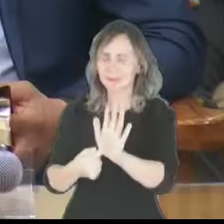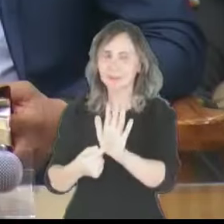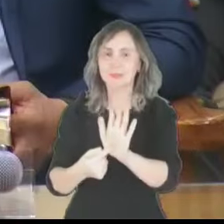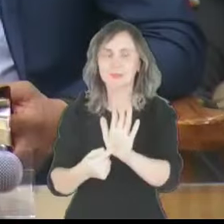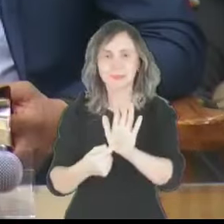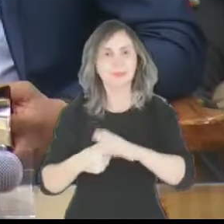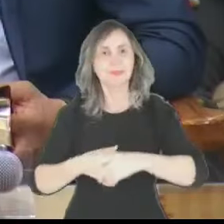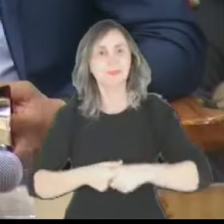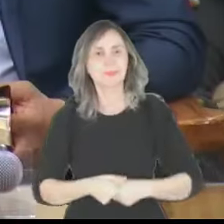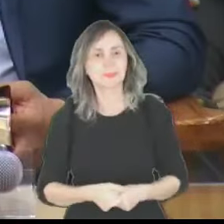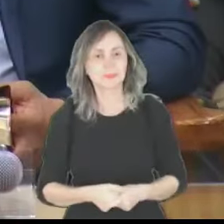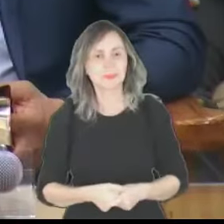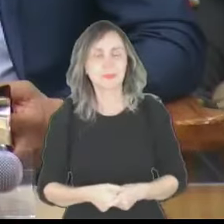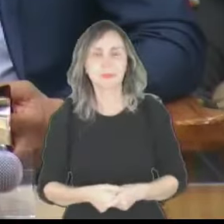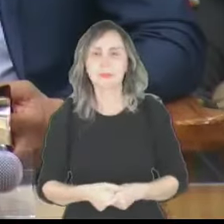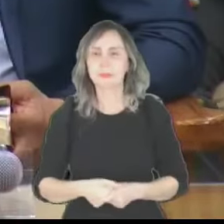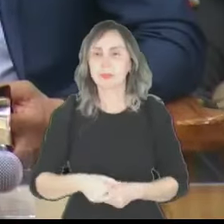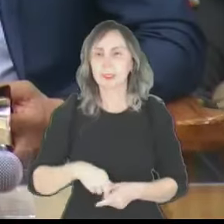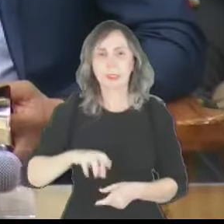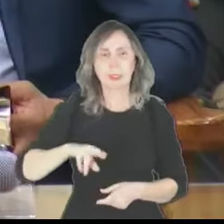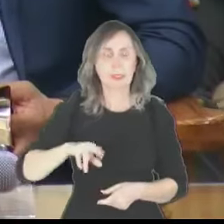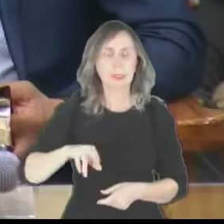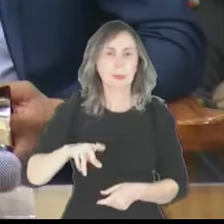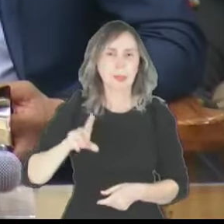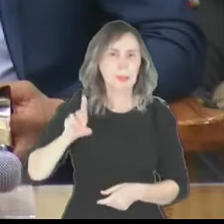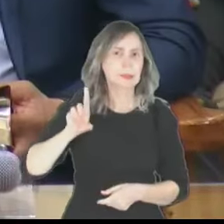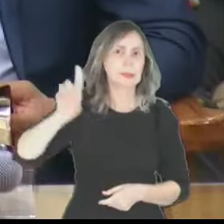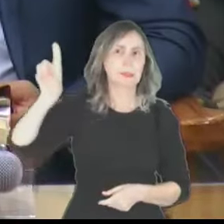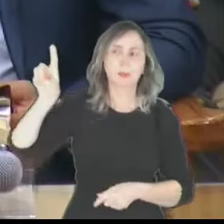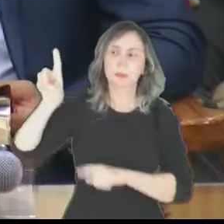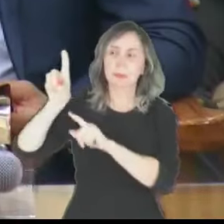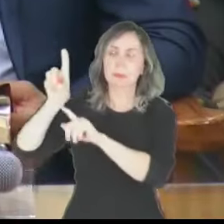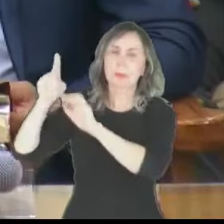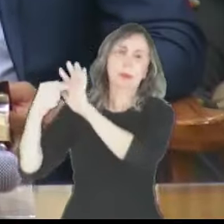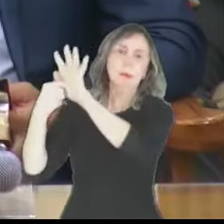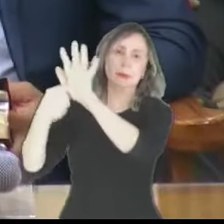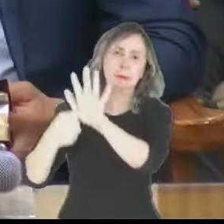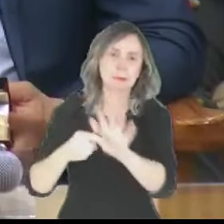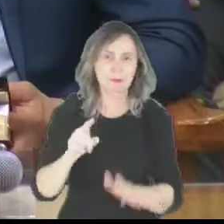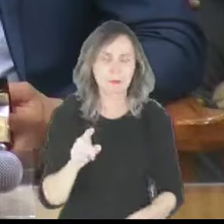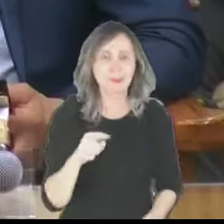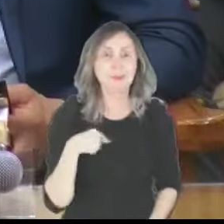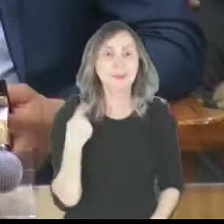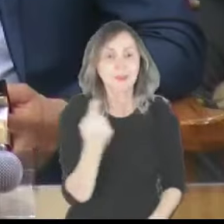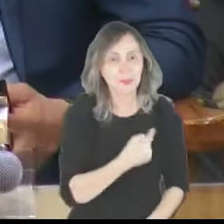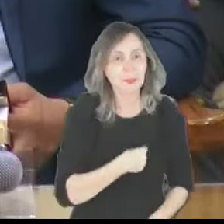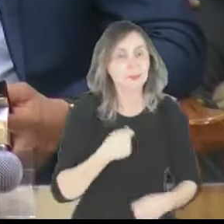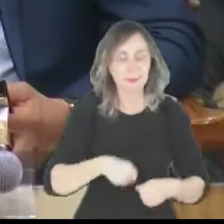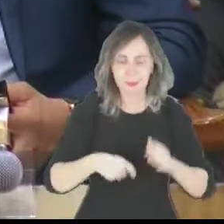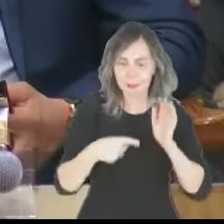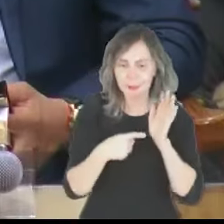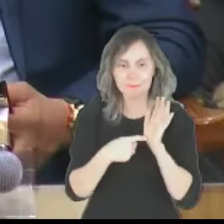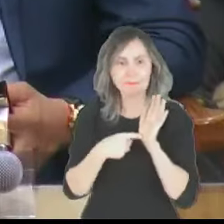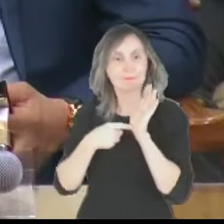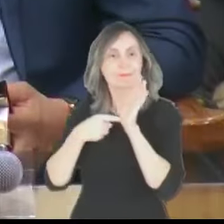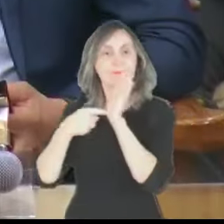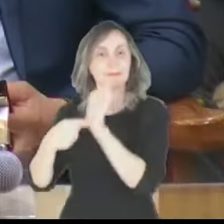Não é Deus que tem que se apresentar, é você. Somos nós que